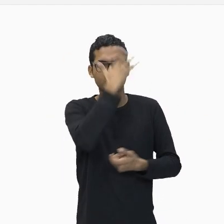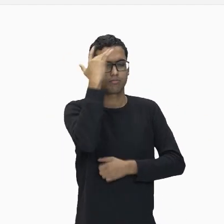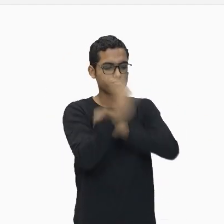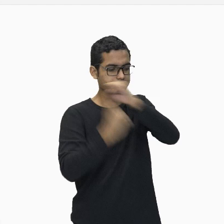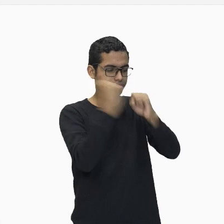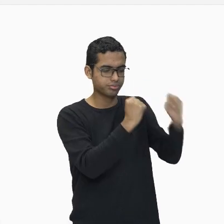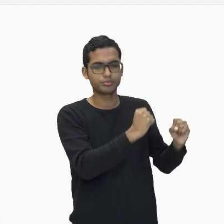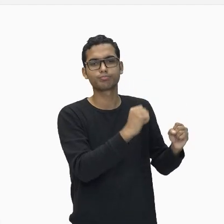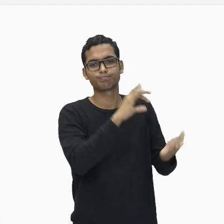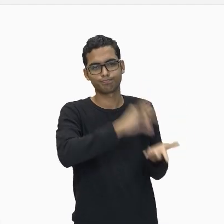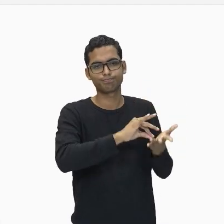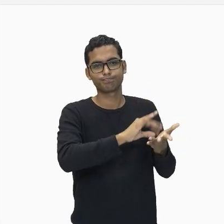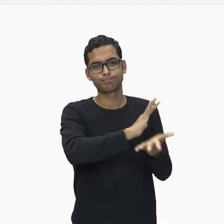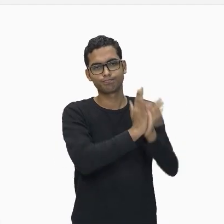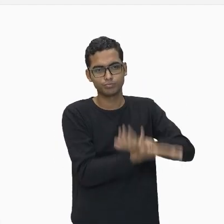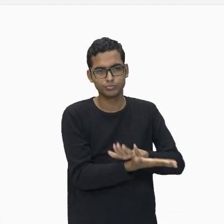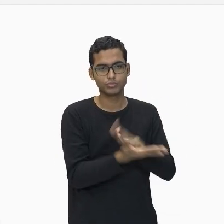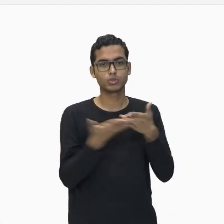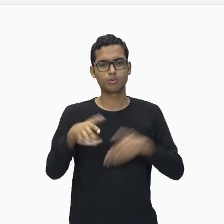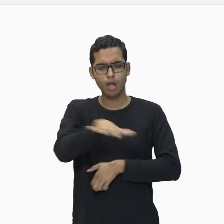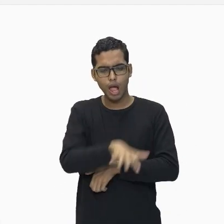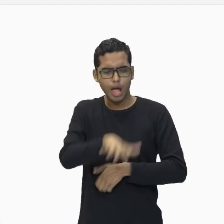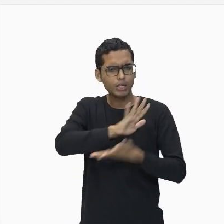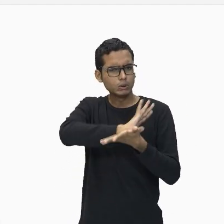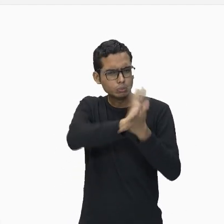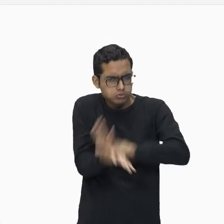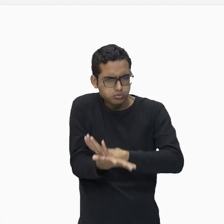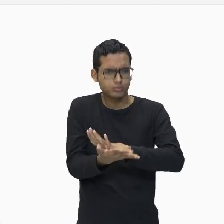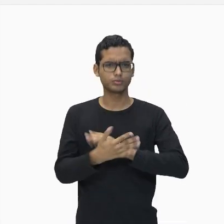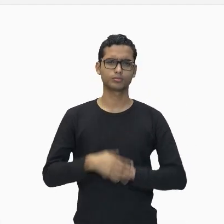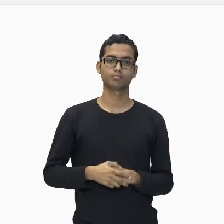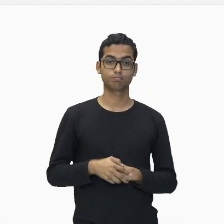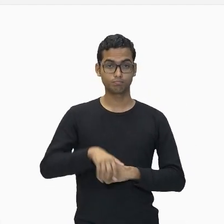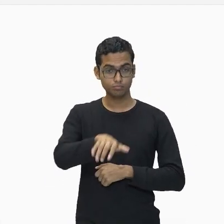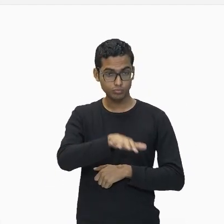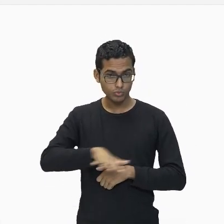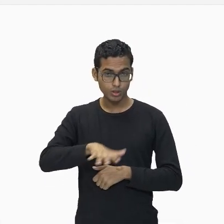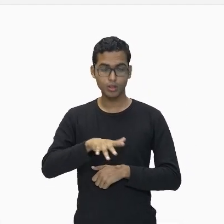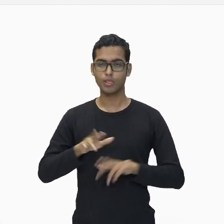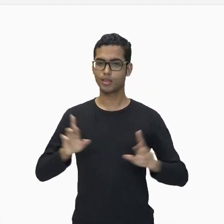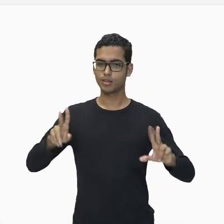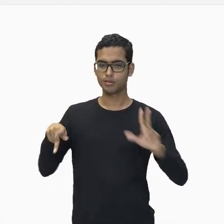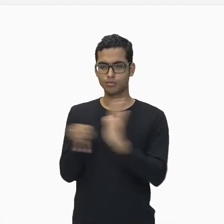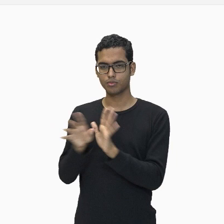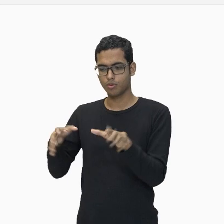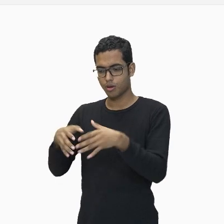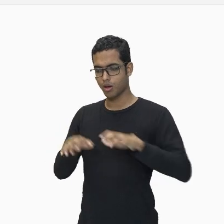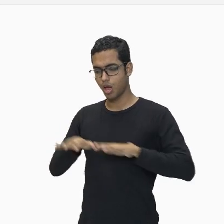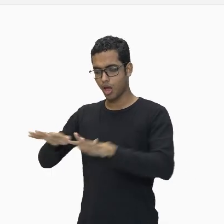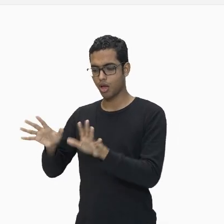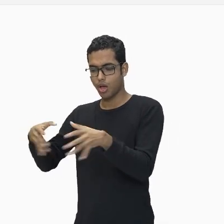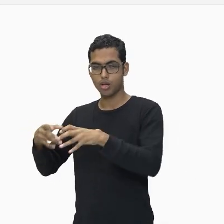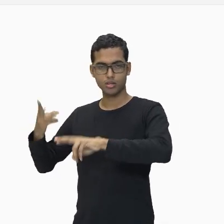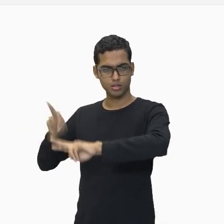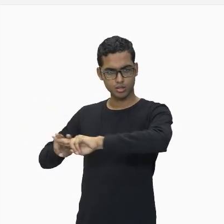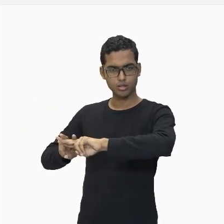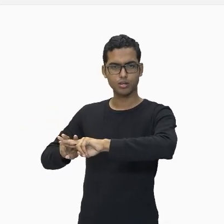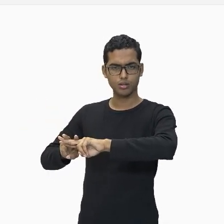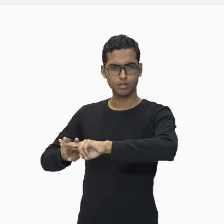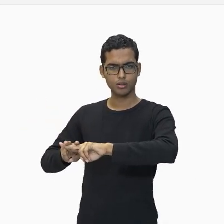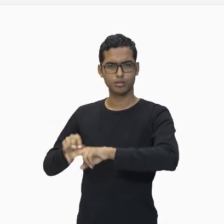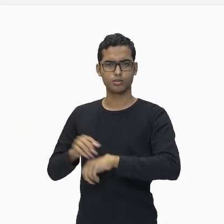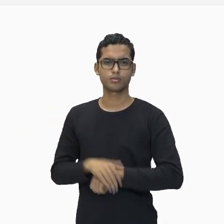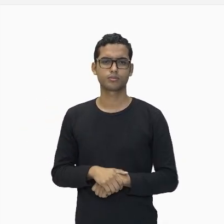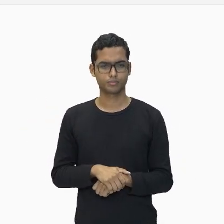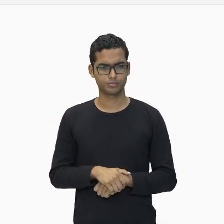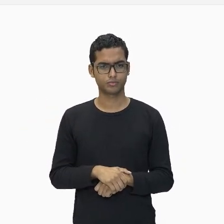gente. Os campos de extermínio. Diferentemente dos campos de concentração, que serviam principalmente como centro de detenção